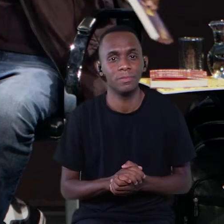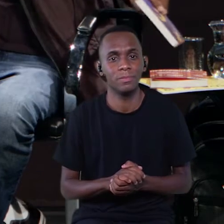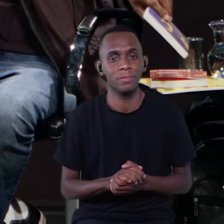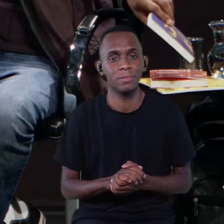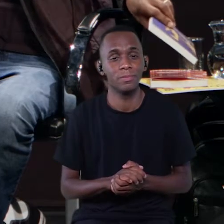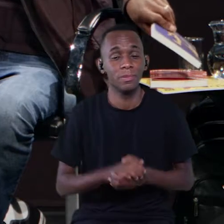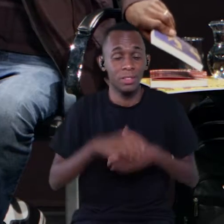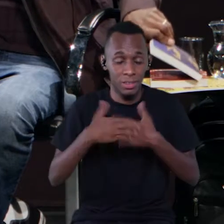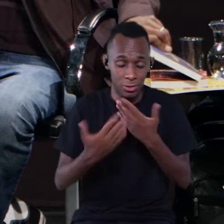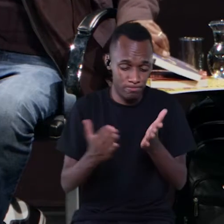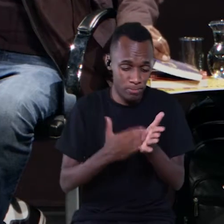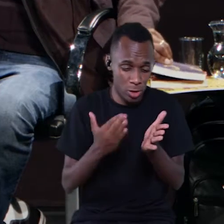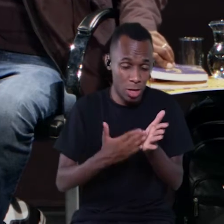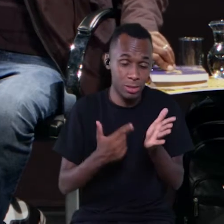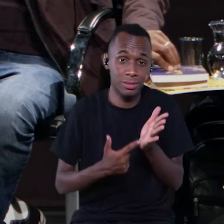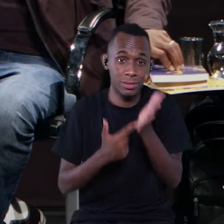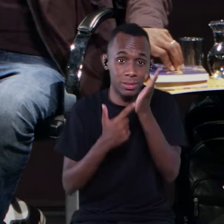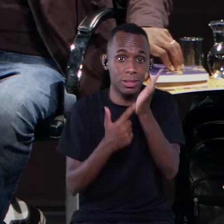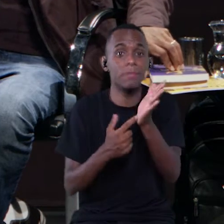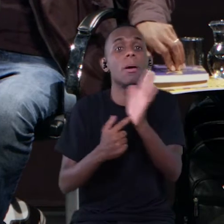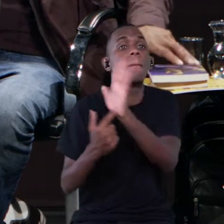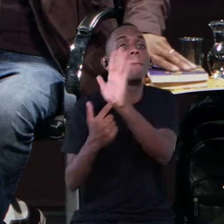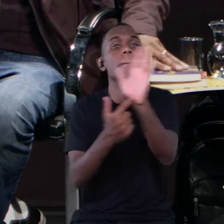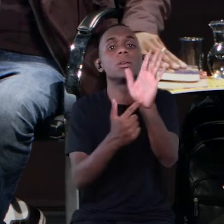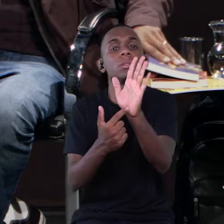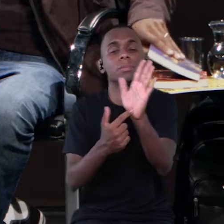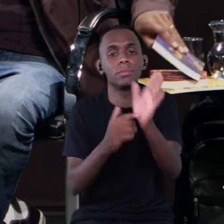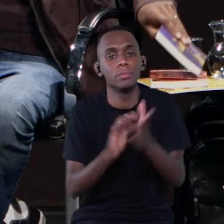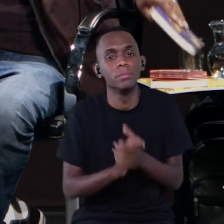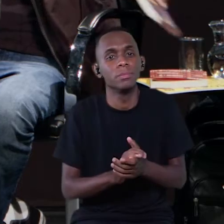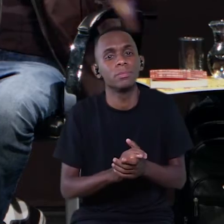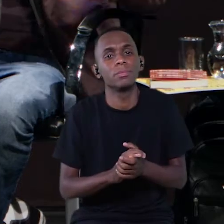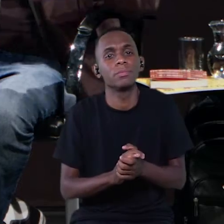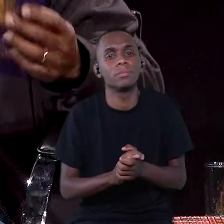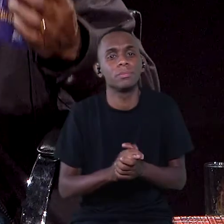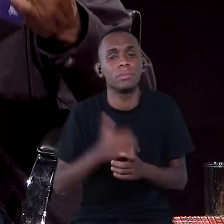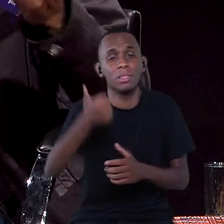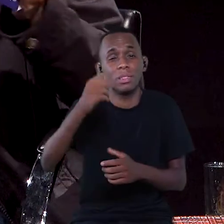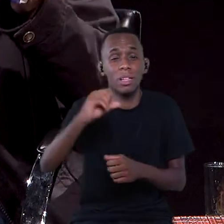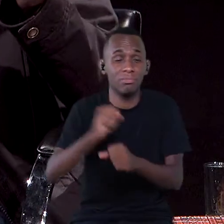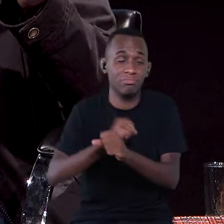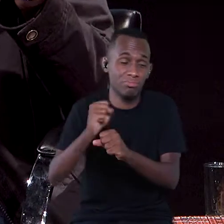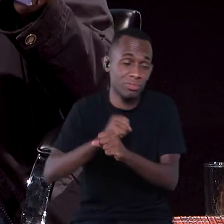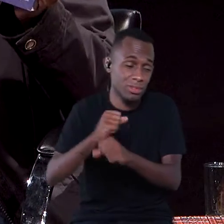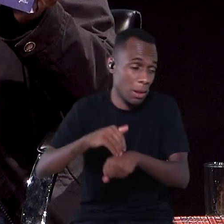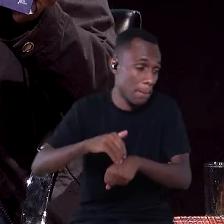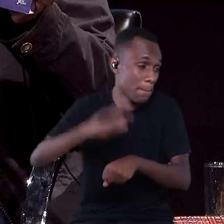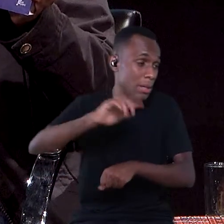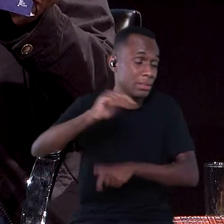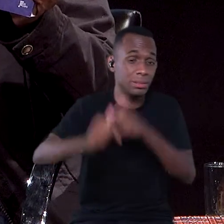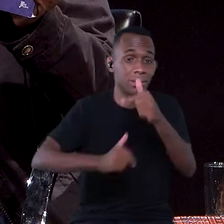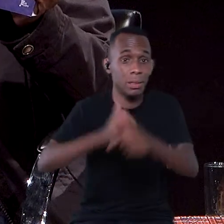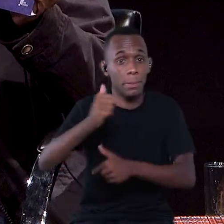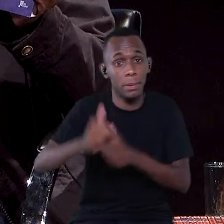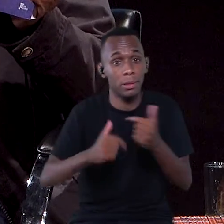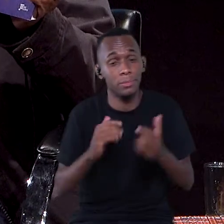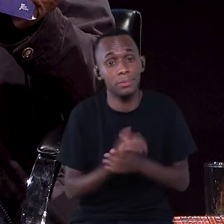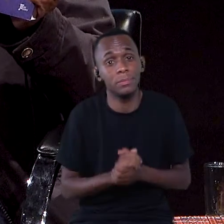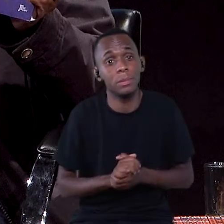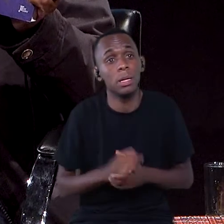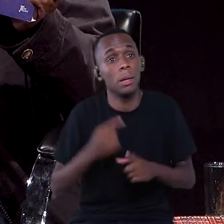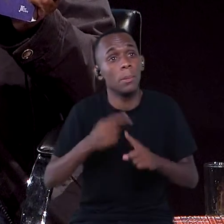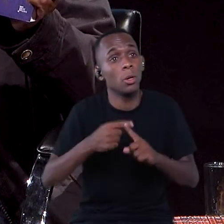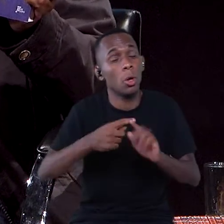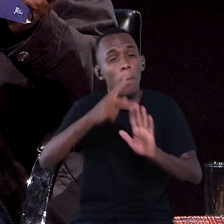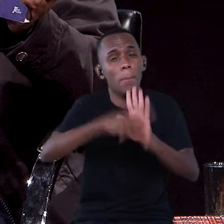Bom, esse é daqueles livros, né, mostra aí para o pessoal, que demora mais de uma década para ser trabalhado, né? A edição está saindo agora, mas é